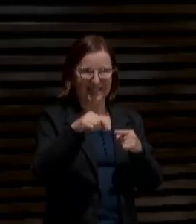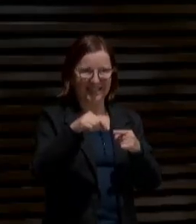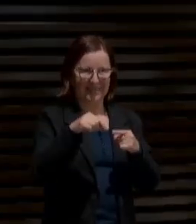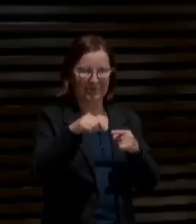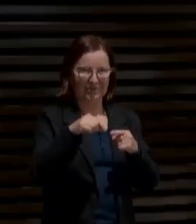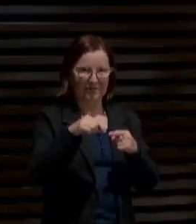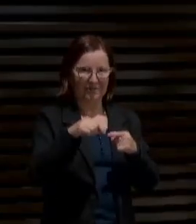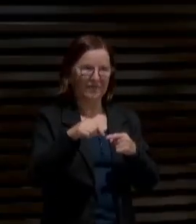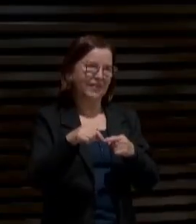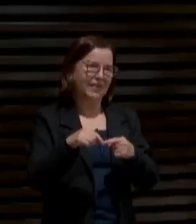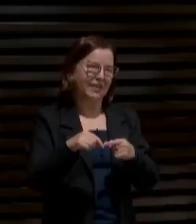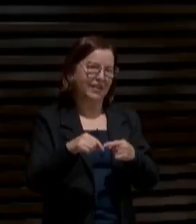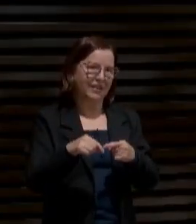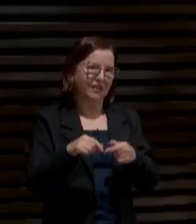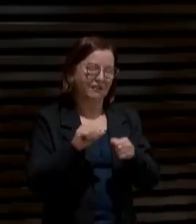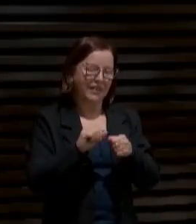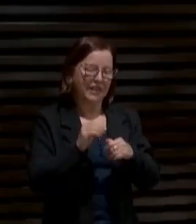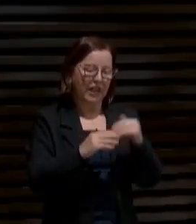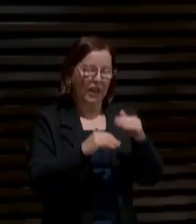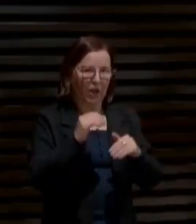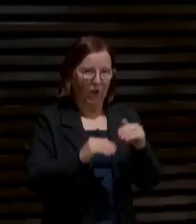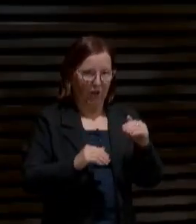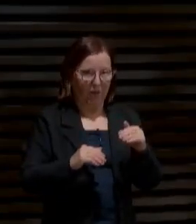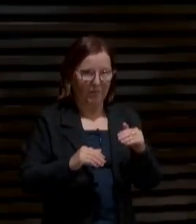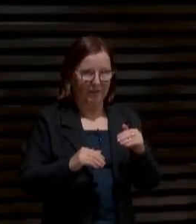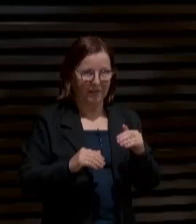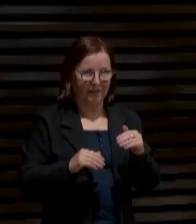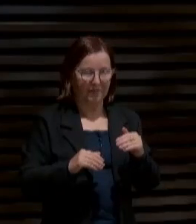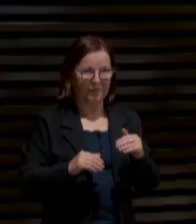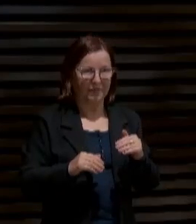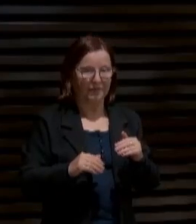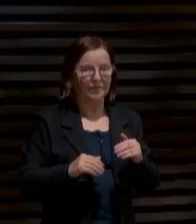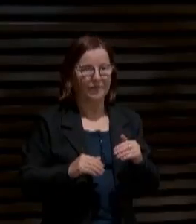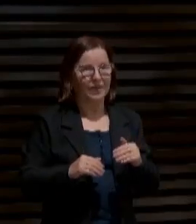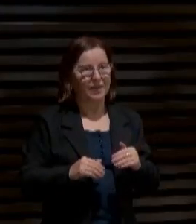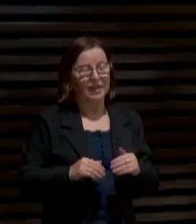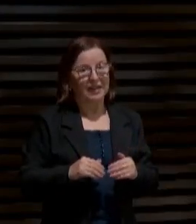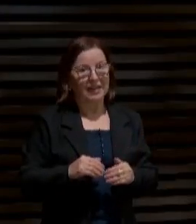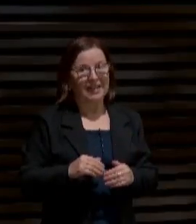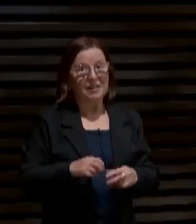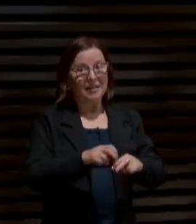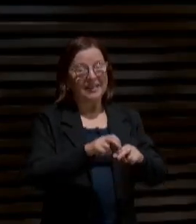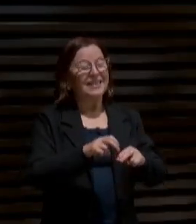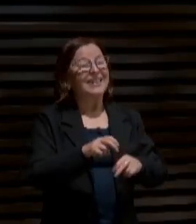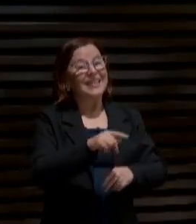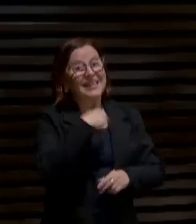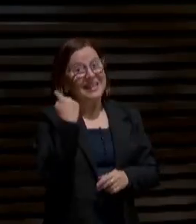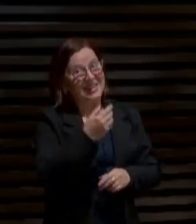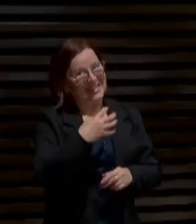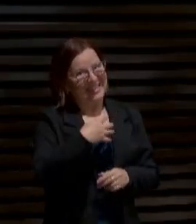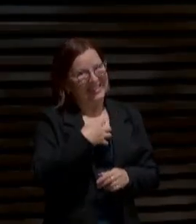domínio Enquanto estamos aqui Encarnação passar de ser tratado com esta natureza que ainda essa